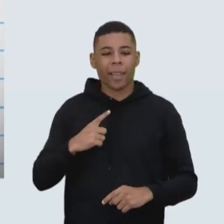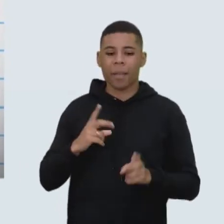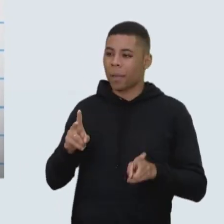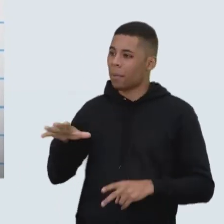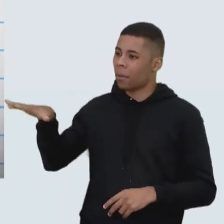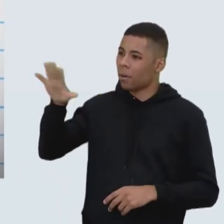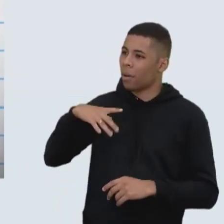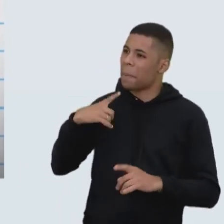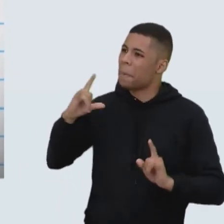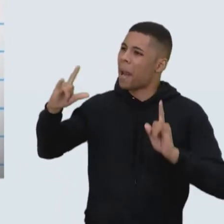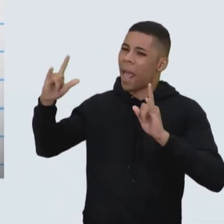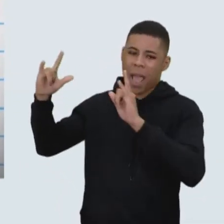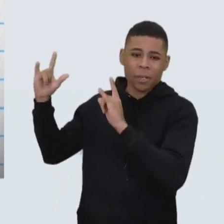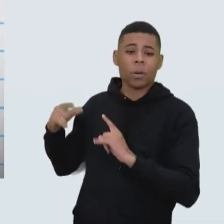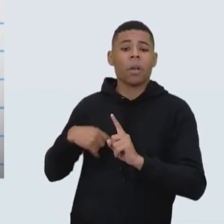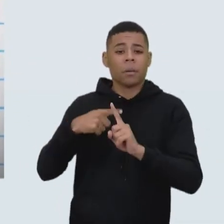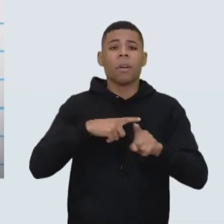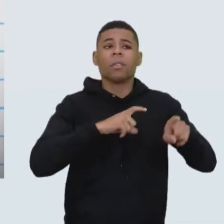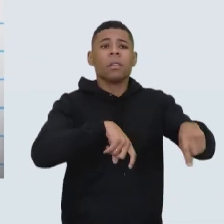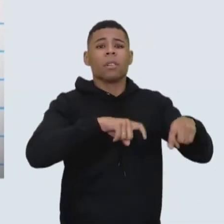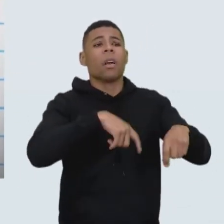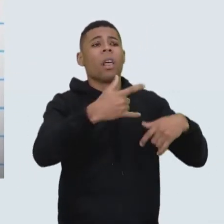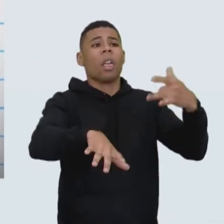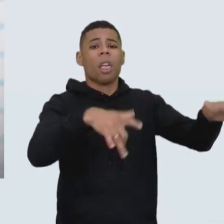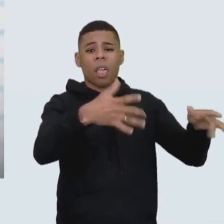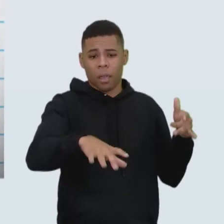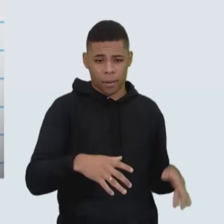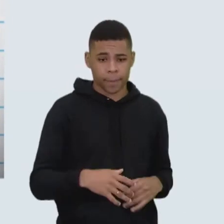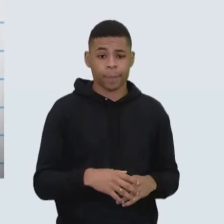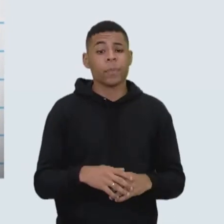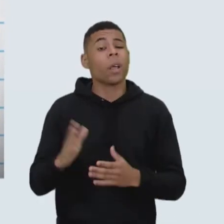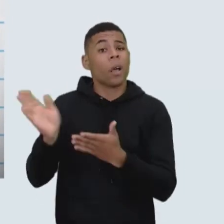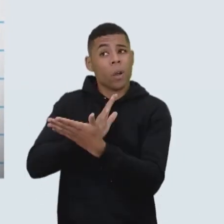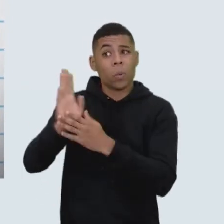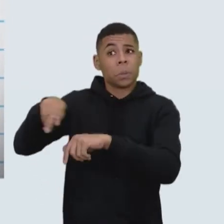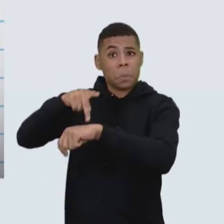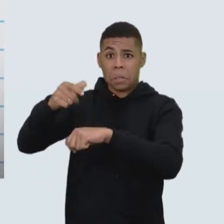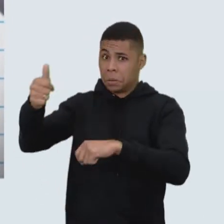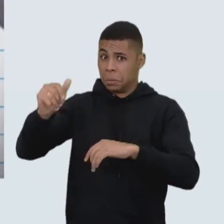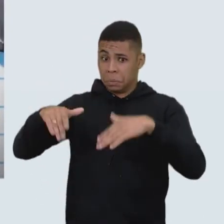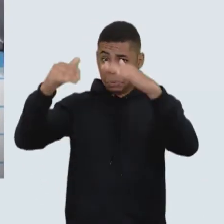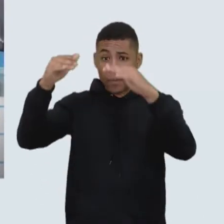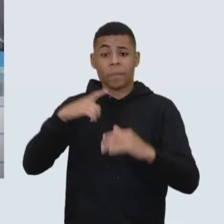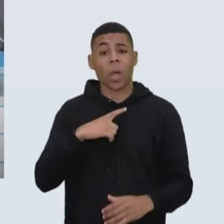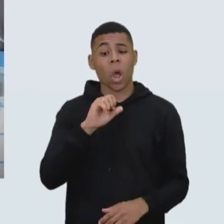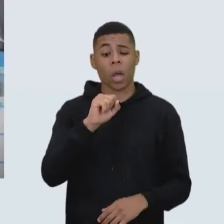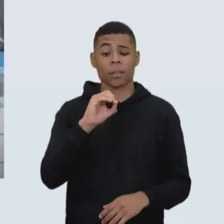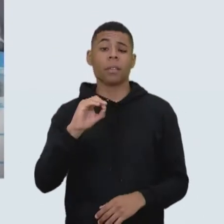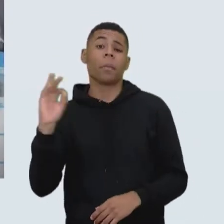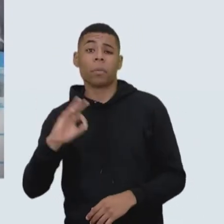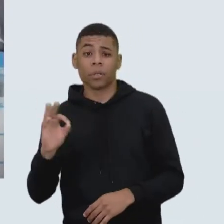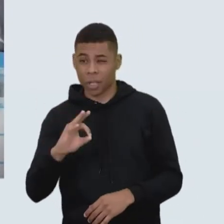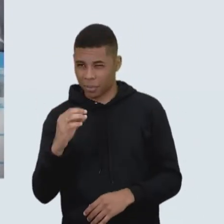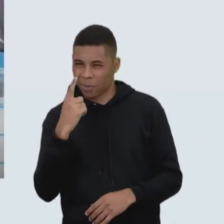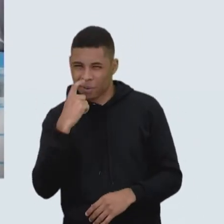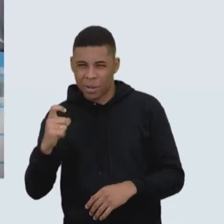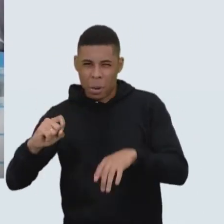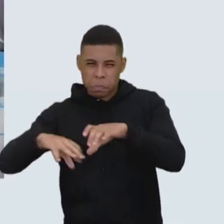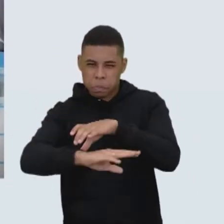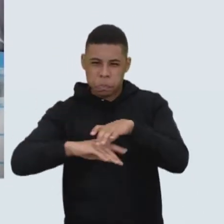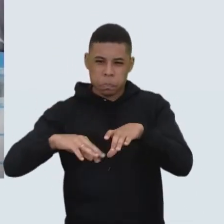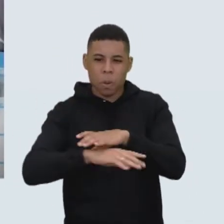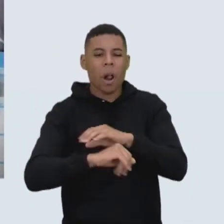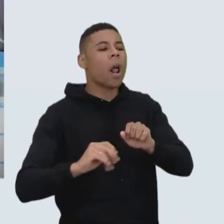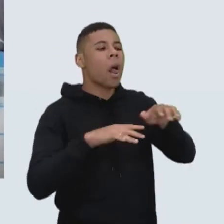humanos e das atividades agrícolas e industriais. Nos países em desenvolvimento, 80% do esgoto é despejado sem tratamento diretamente